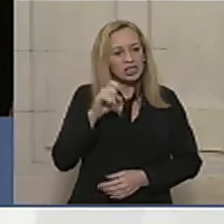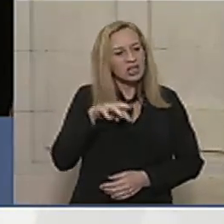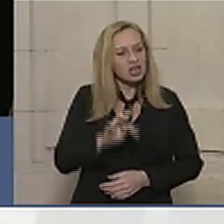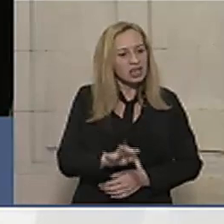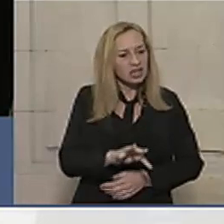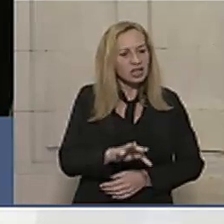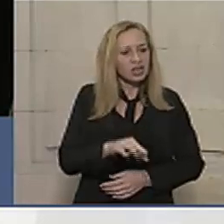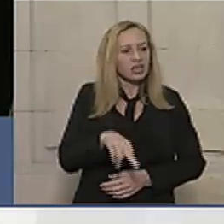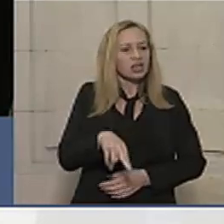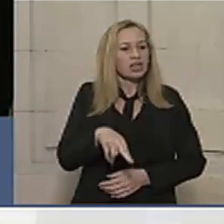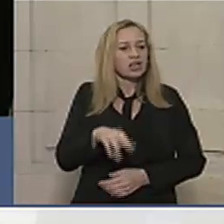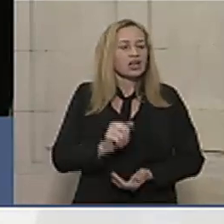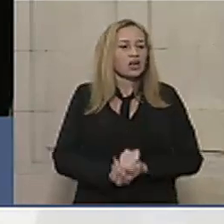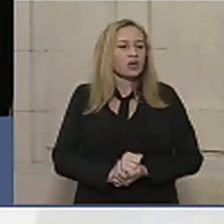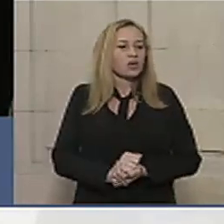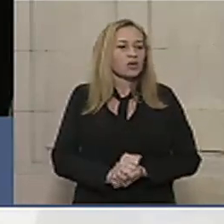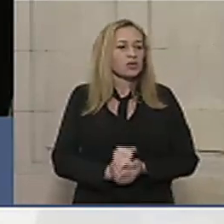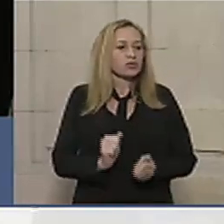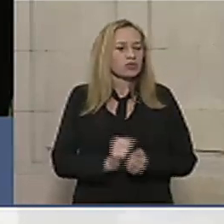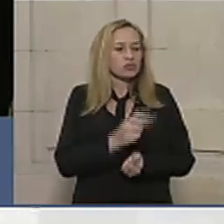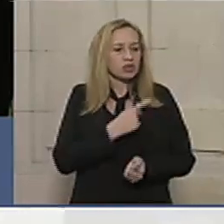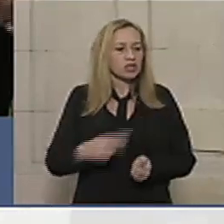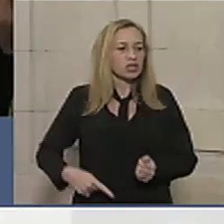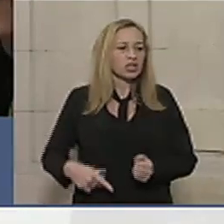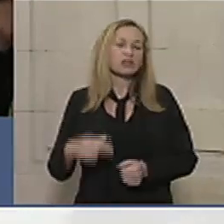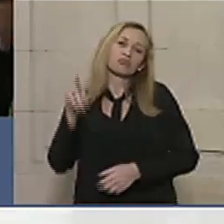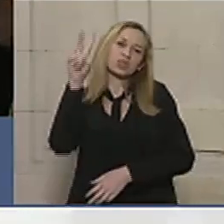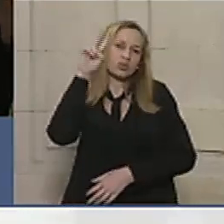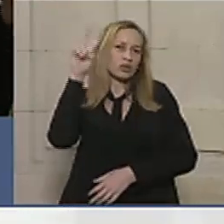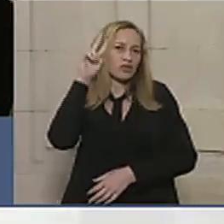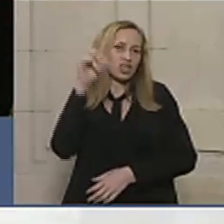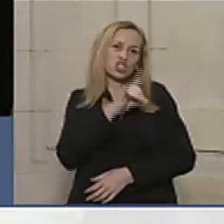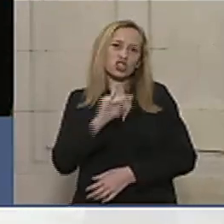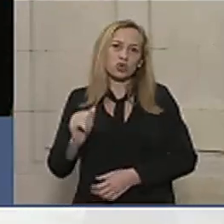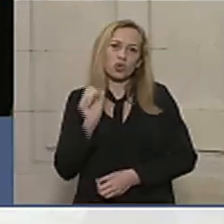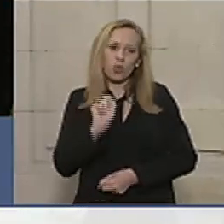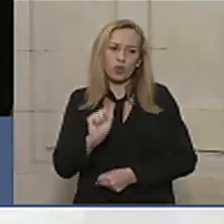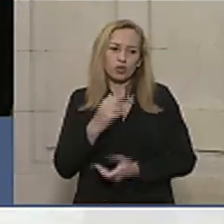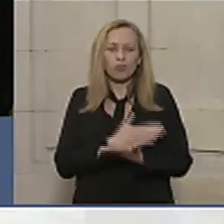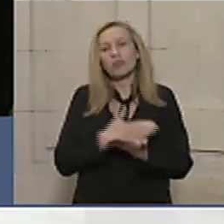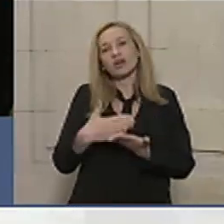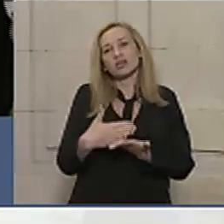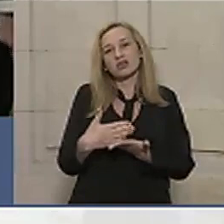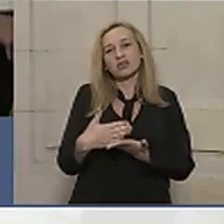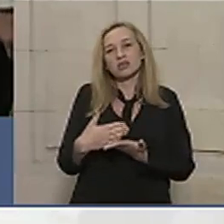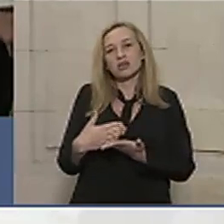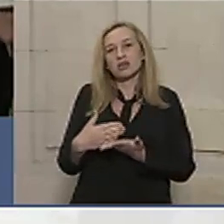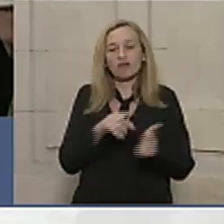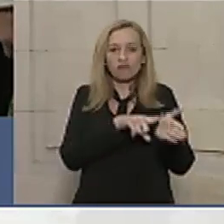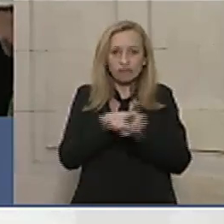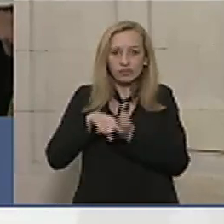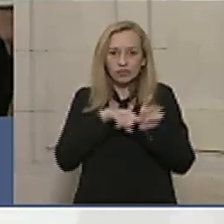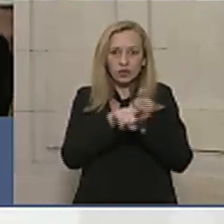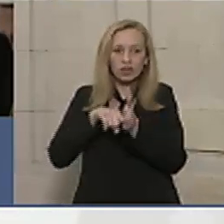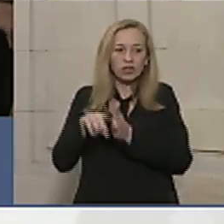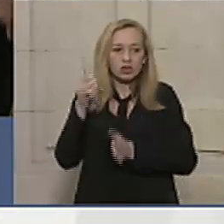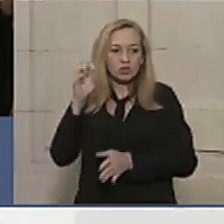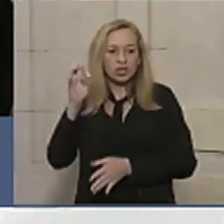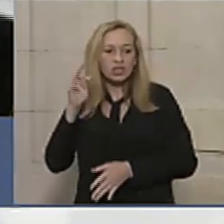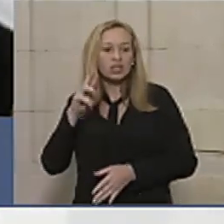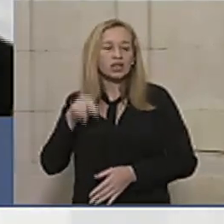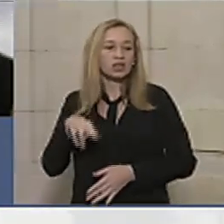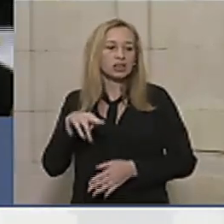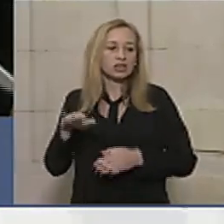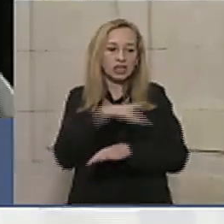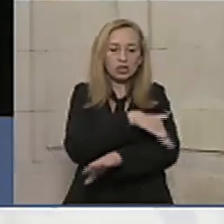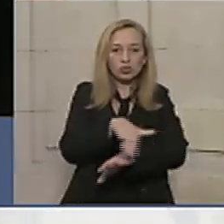presidente do Detran, e a partir de segunda-feira, dia 8, começa as fiscalizações do Detran nas ruas do